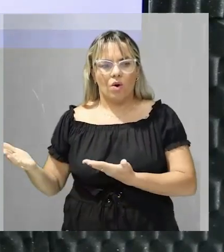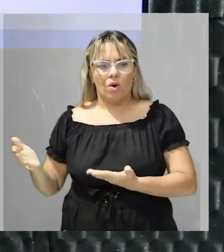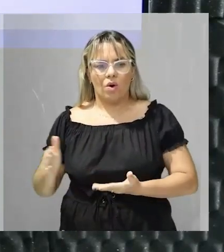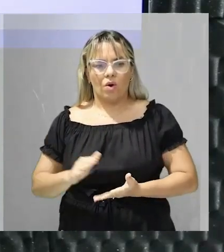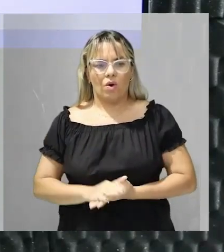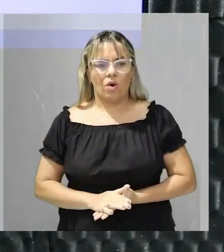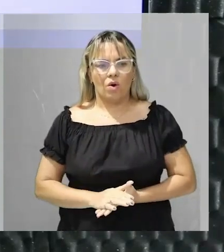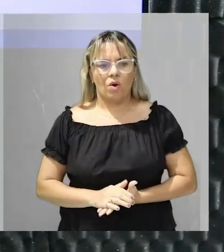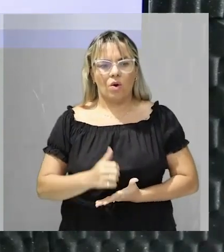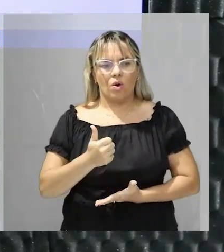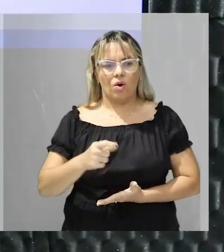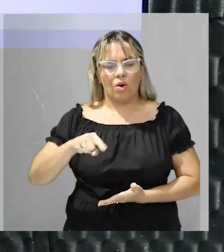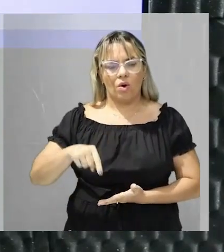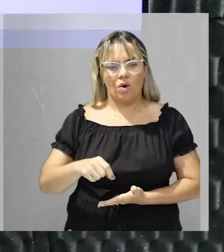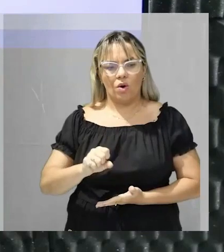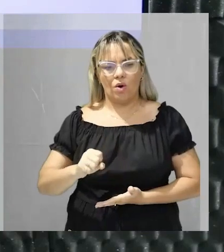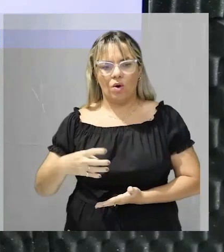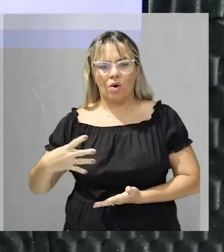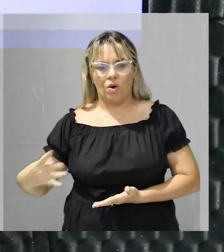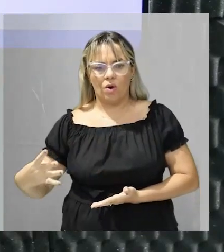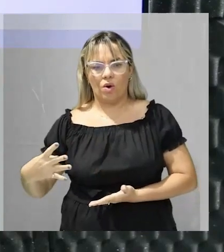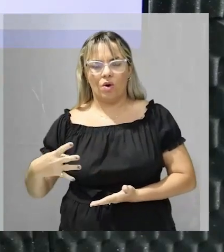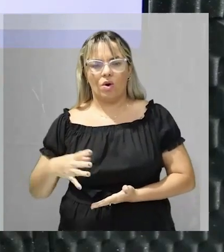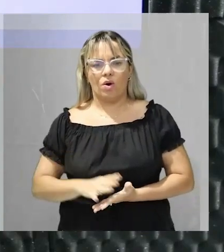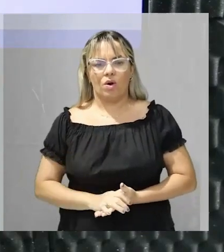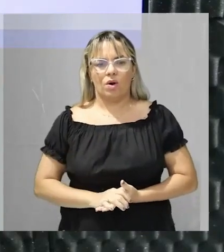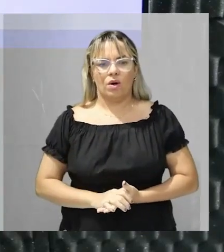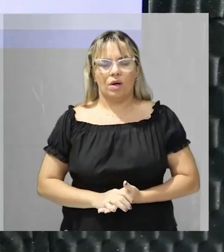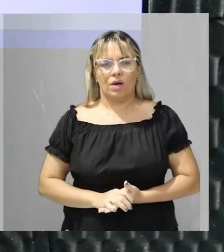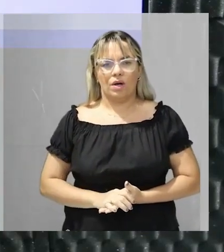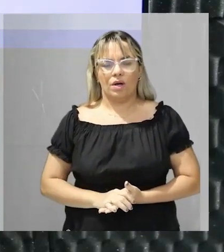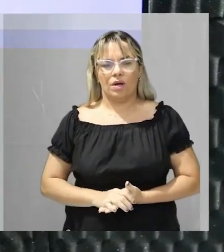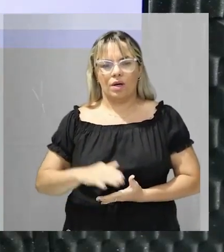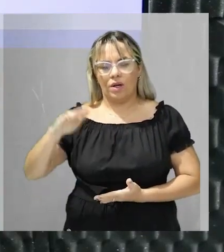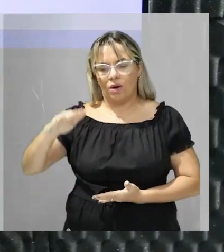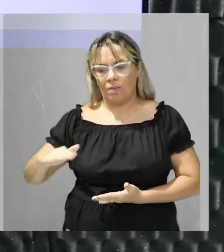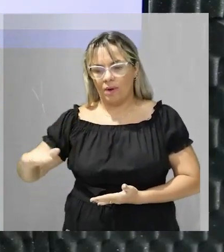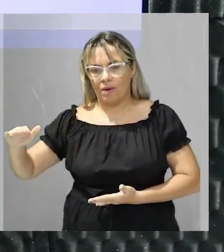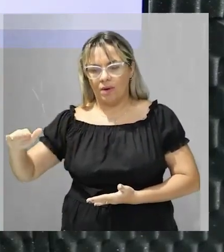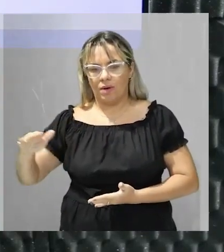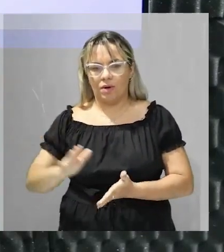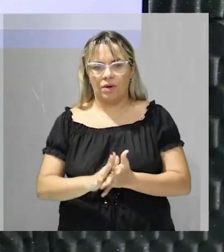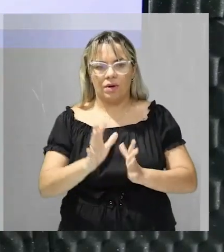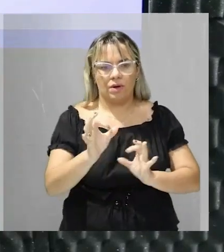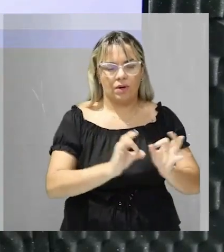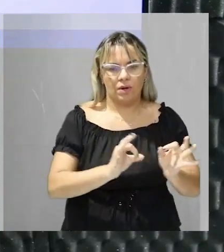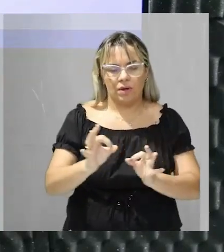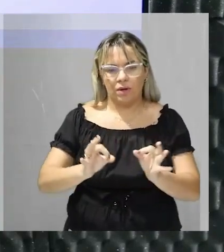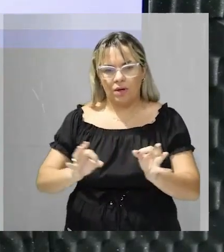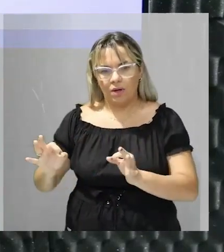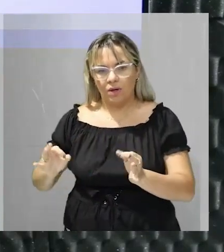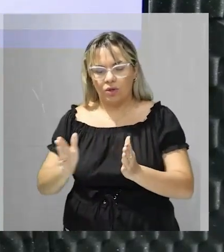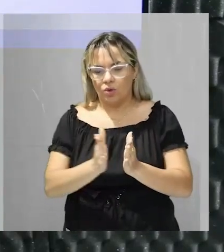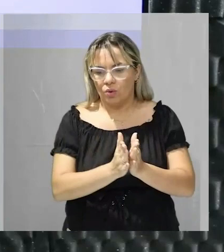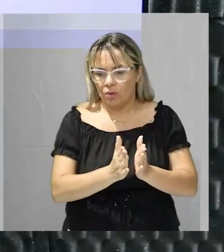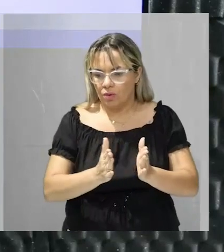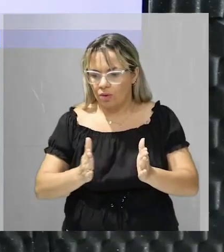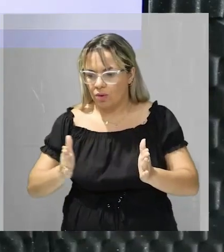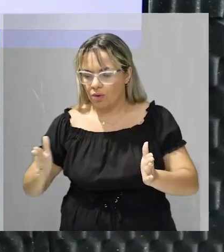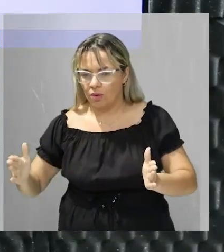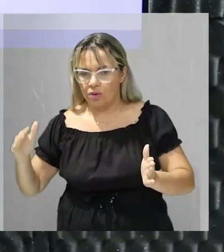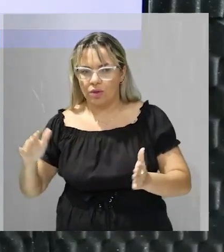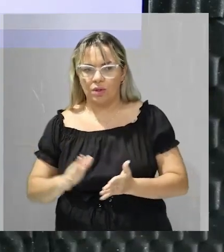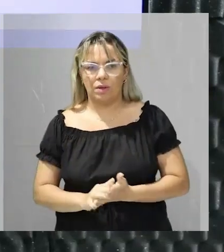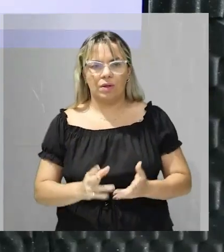1,84 ele é o mais baixo tá E aí assim né Nós fomos organizando perceba que tem